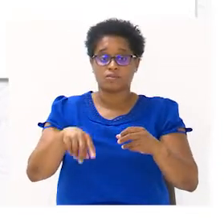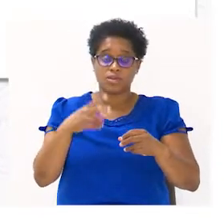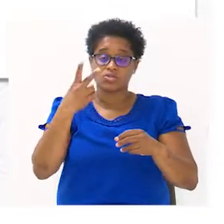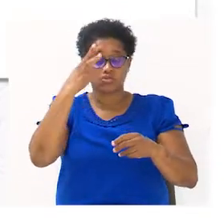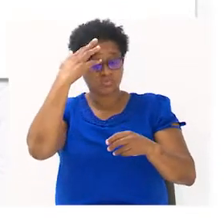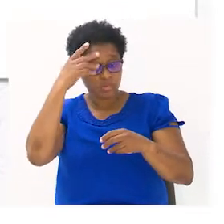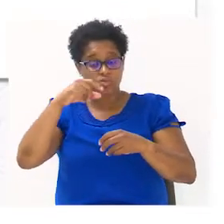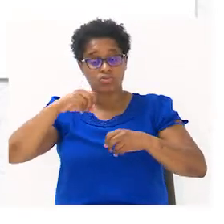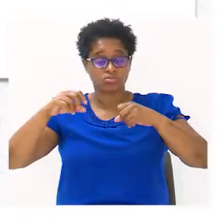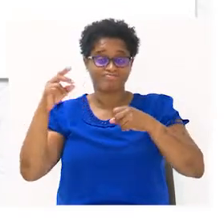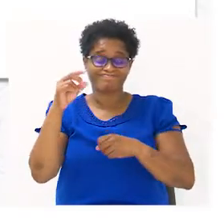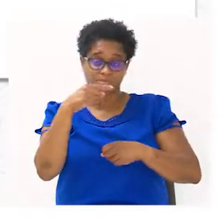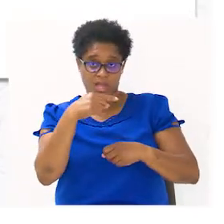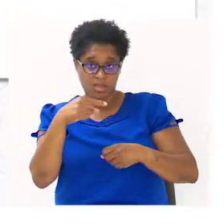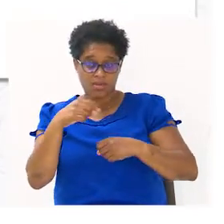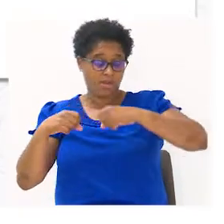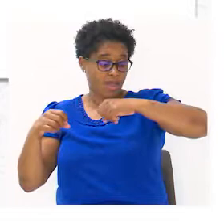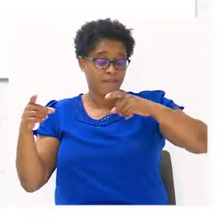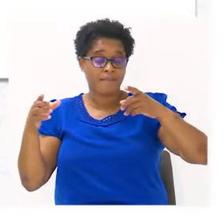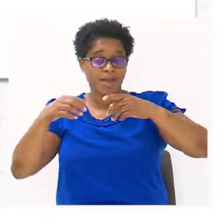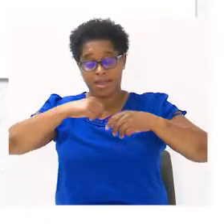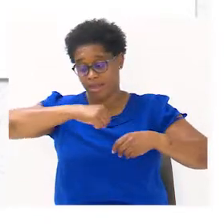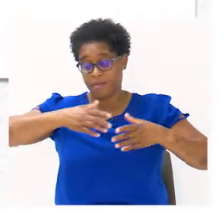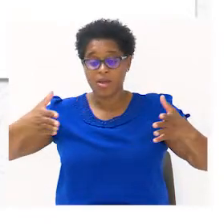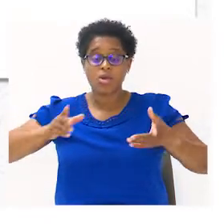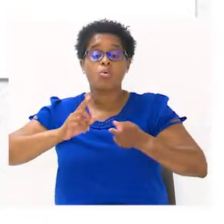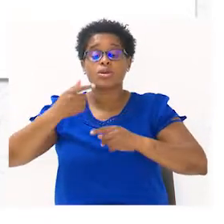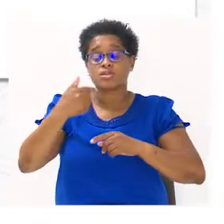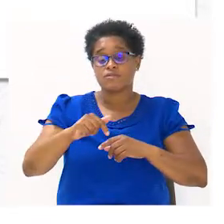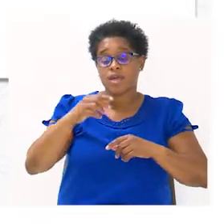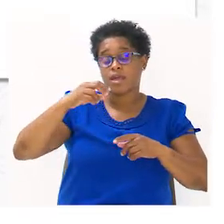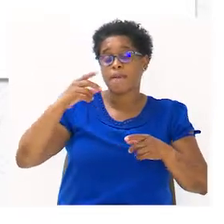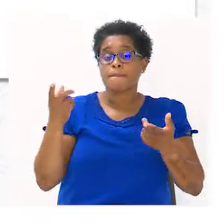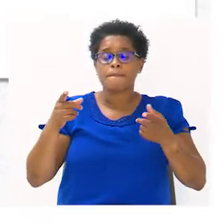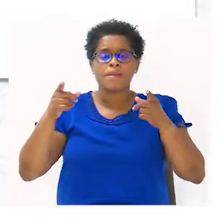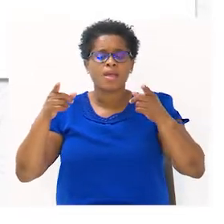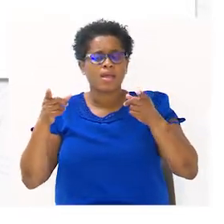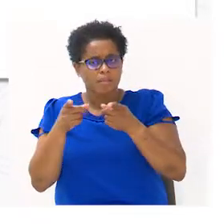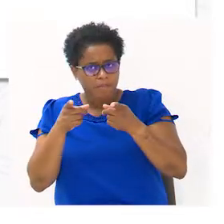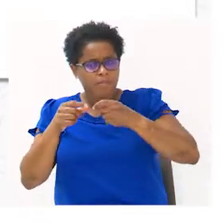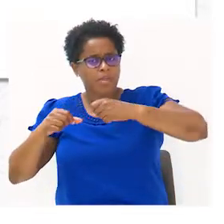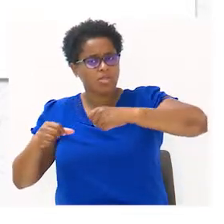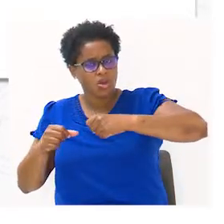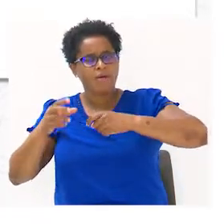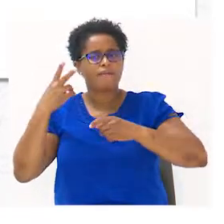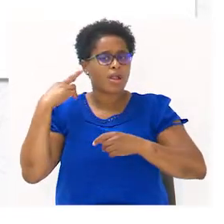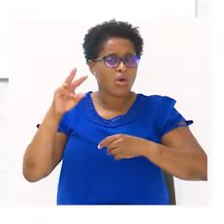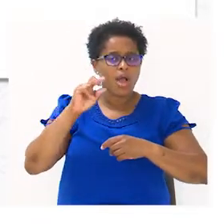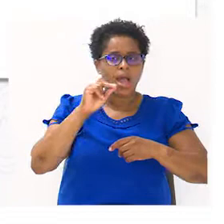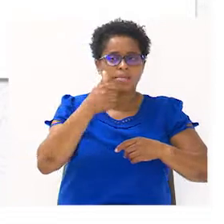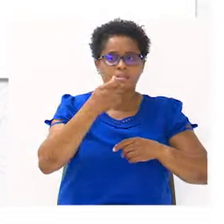números negativos é maior o que tiver menor valor absoluto.